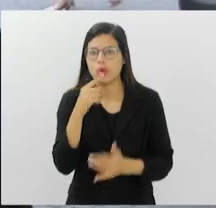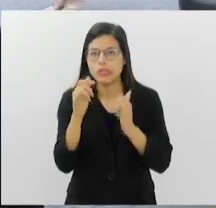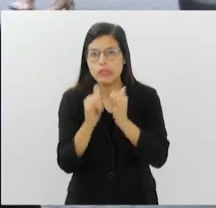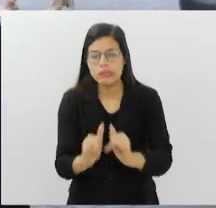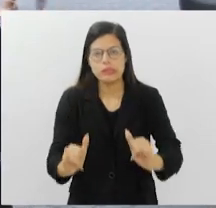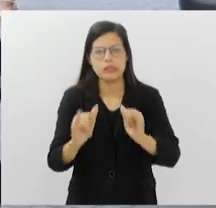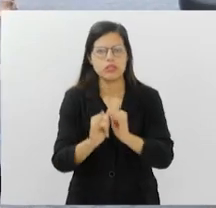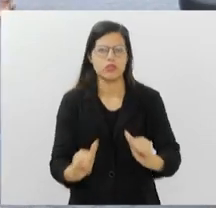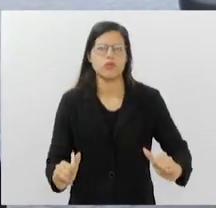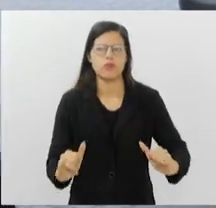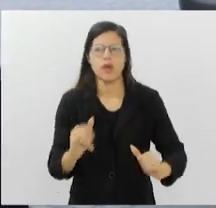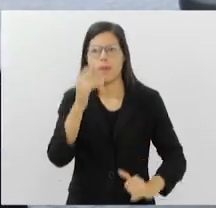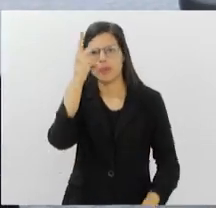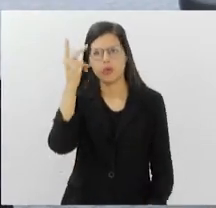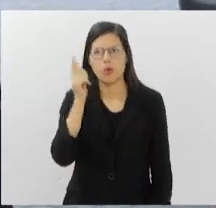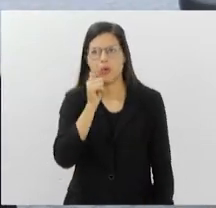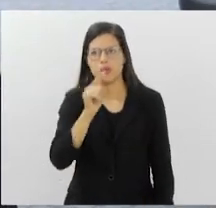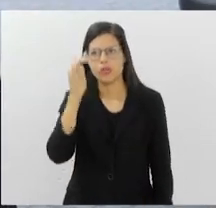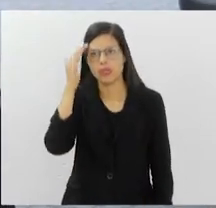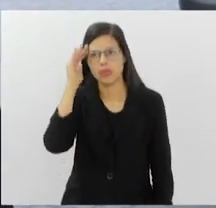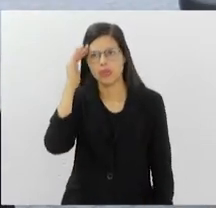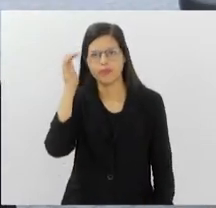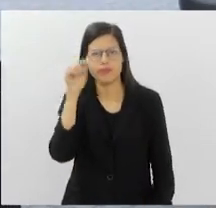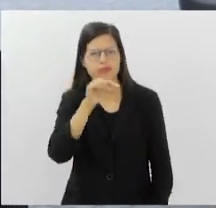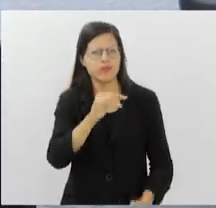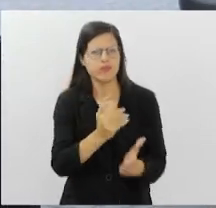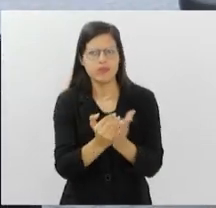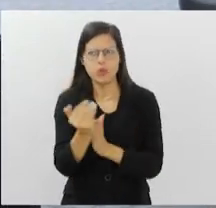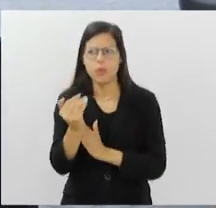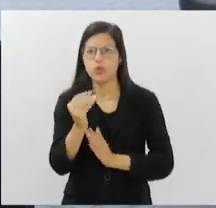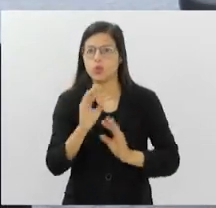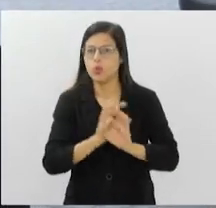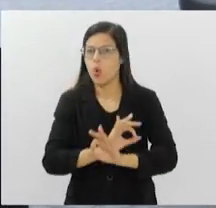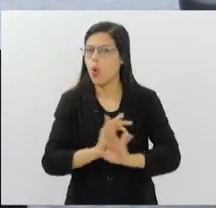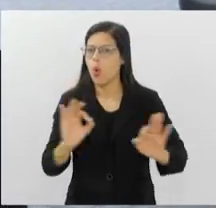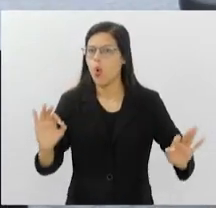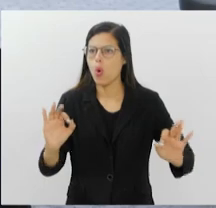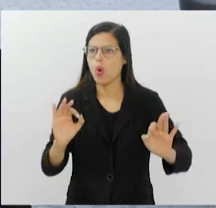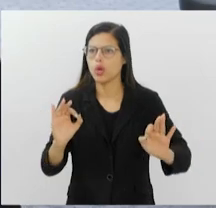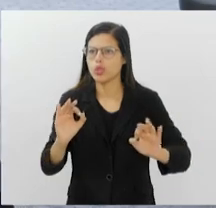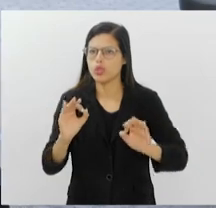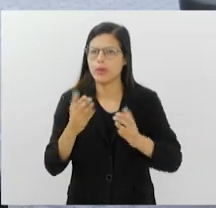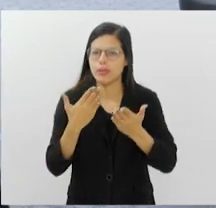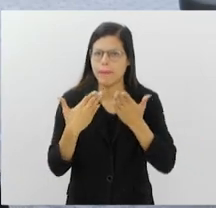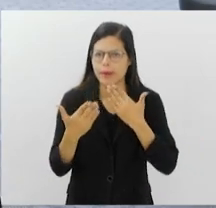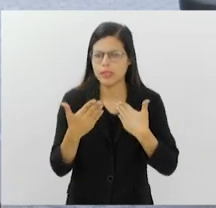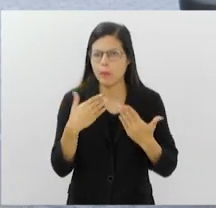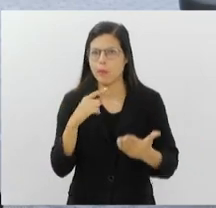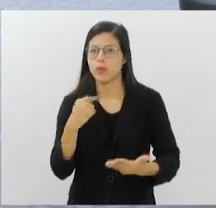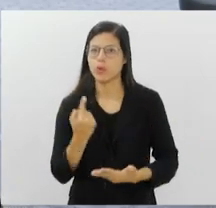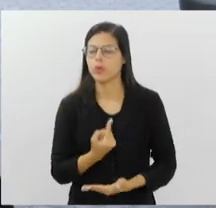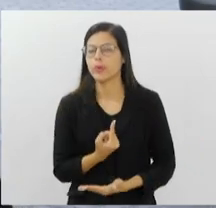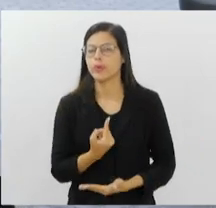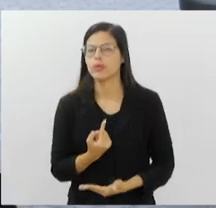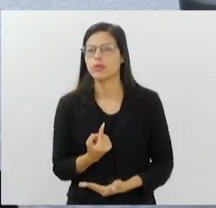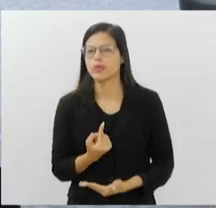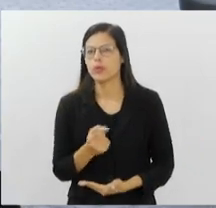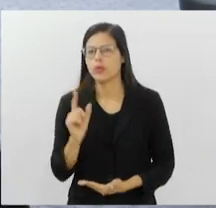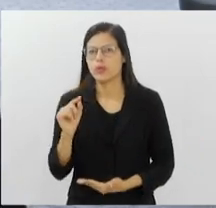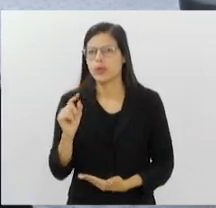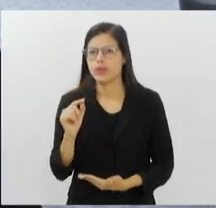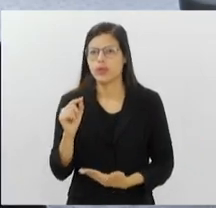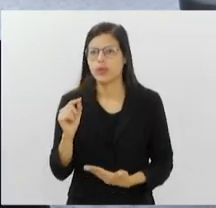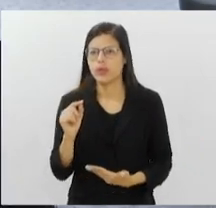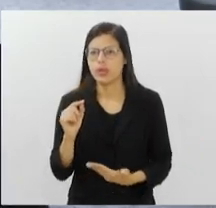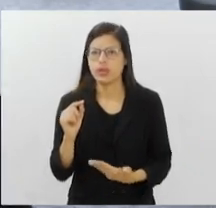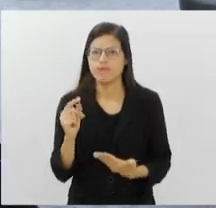pessoa entender. E você começou muito bem esse papo nosso dizendo, caramba, o que causa? E